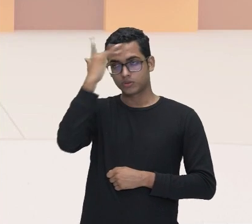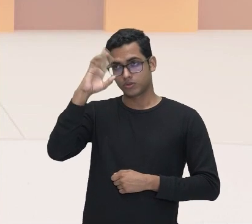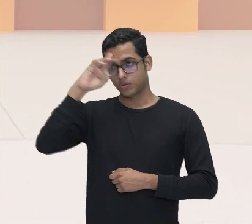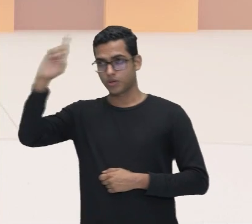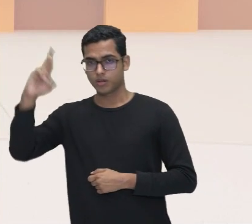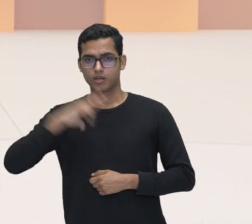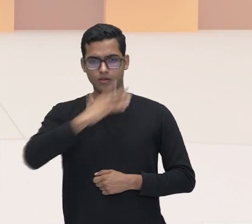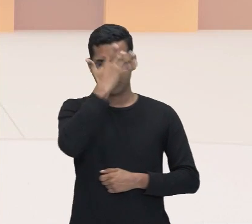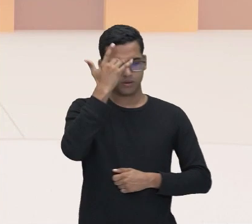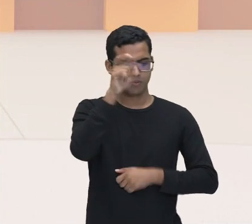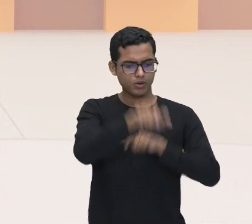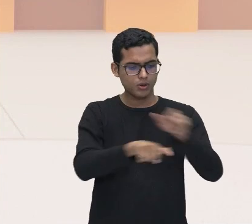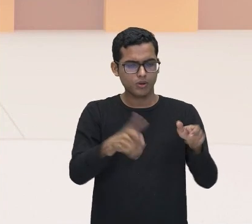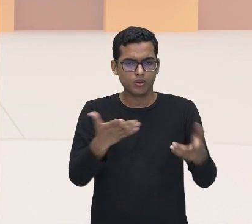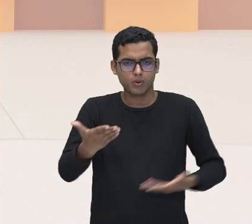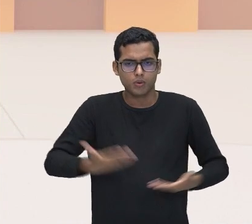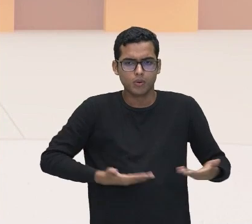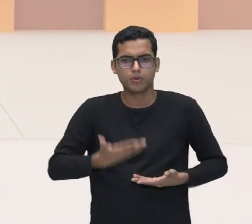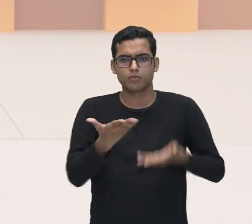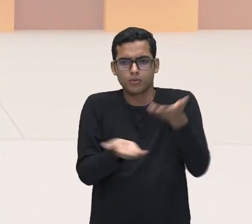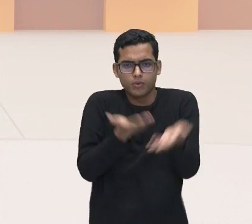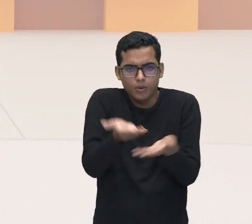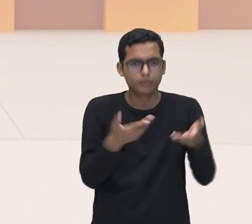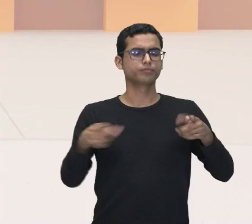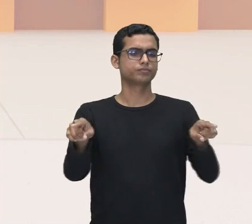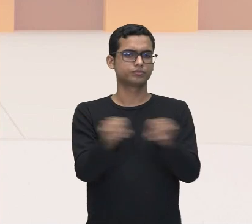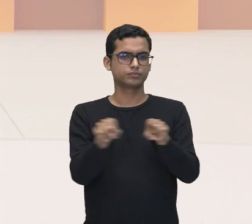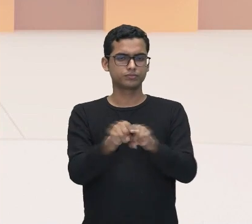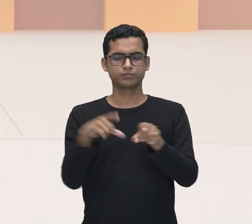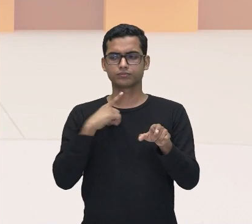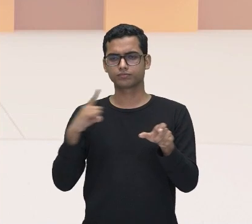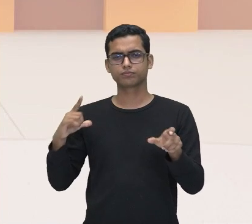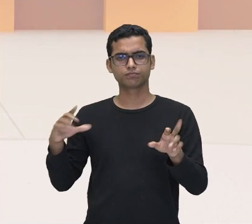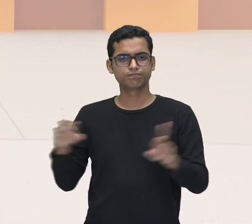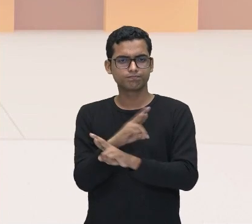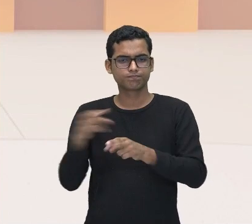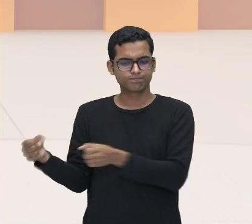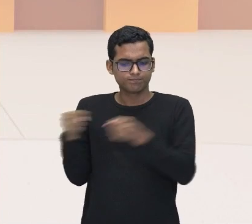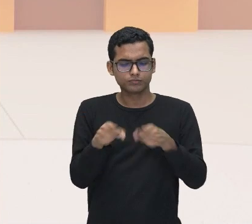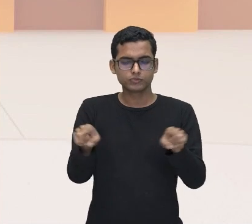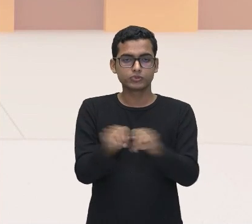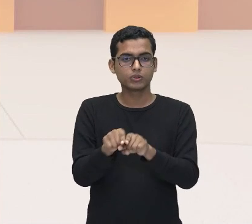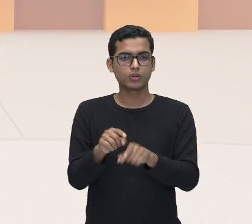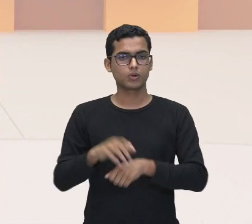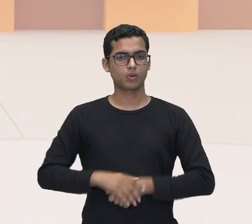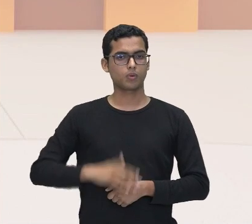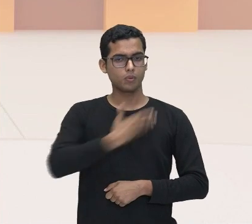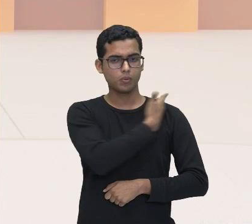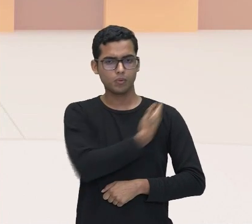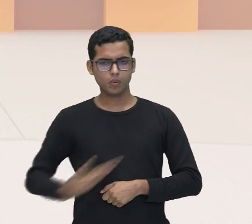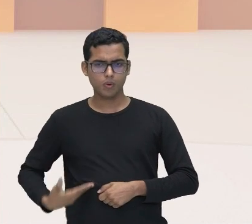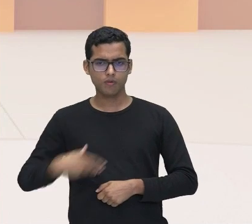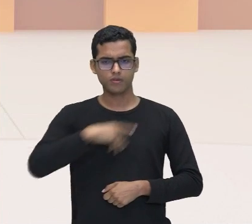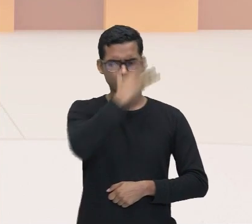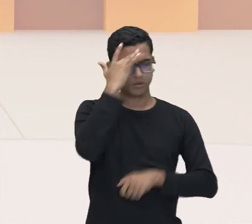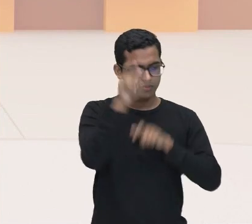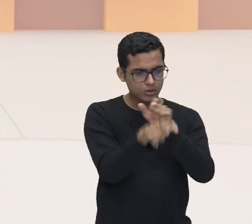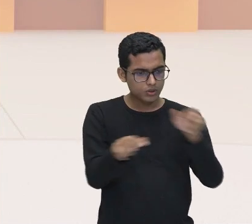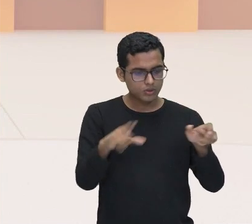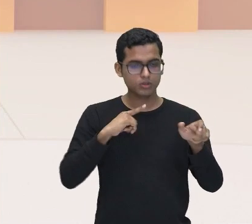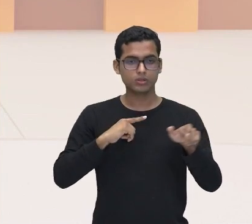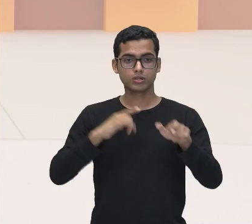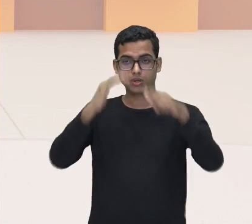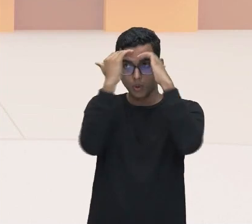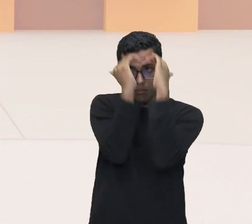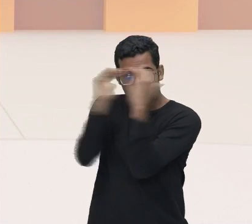empregados, né, há essa relação de poder, e nas relações entre governante e governados, né? Veja, então,